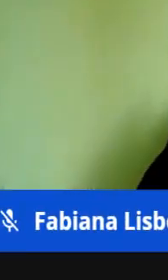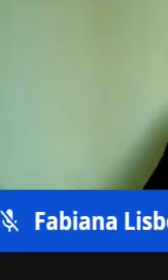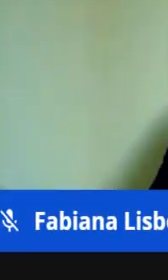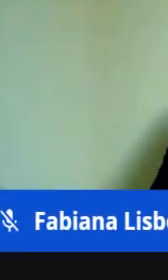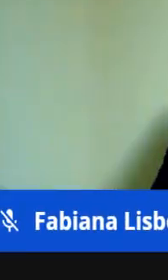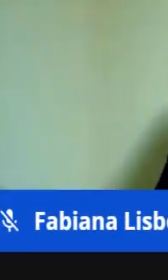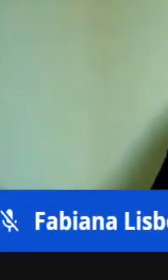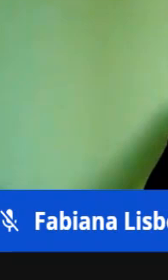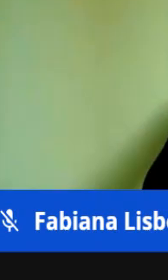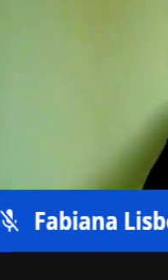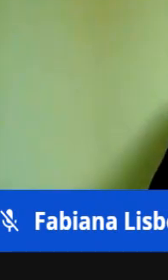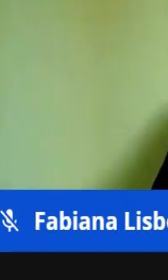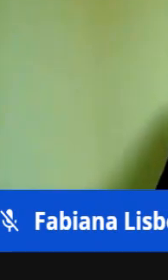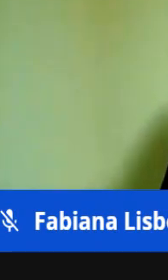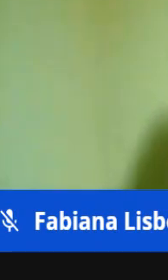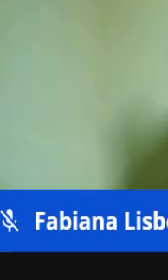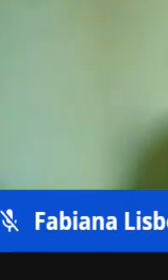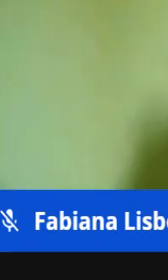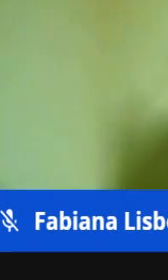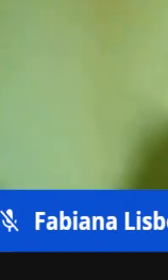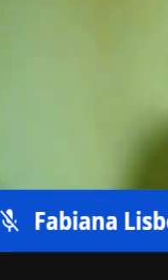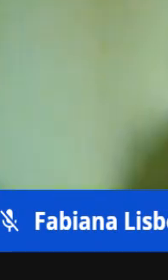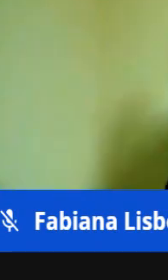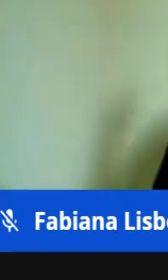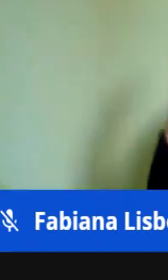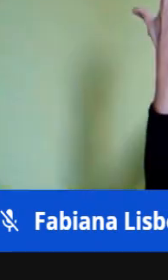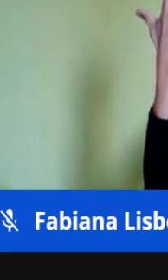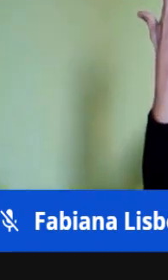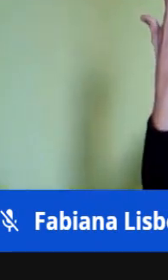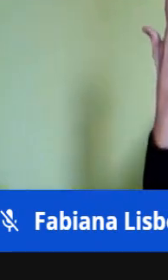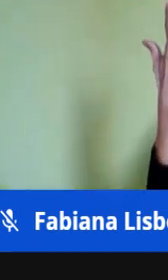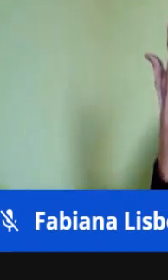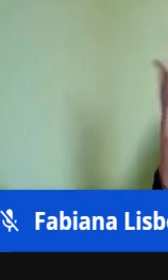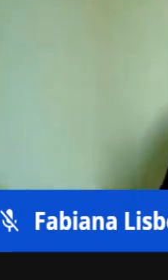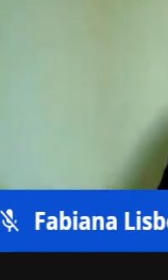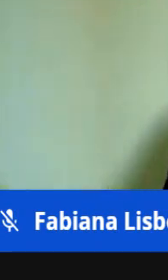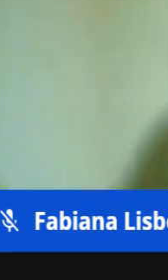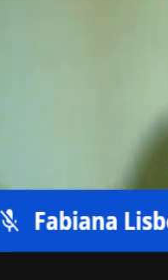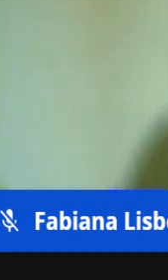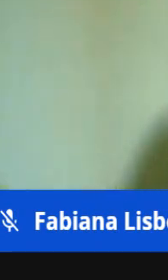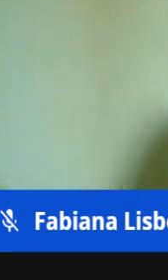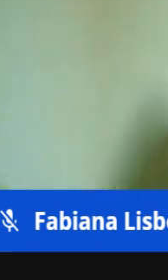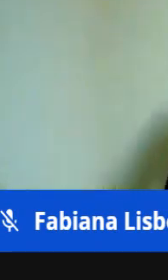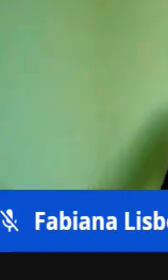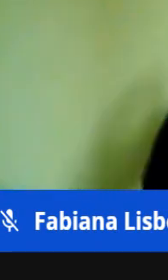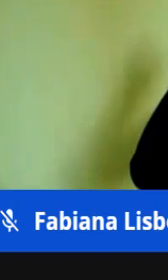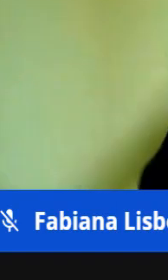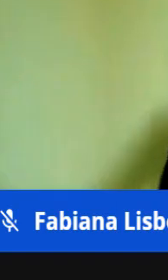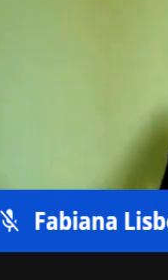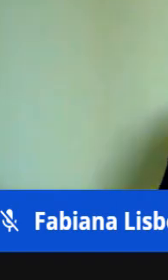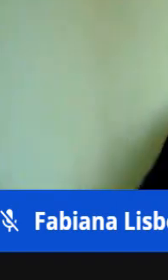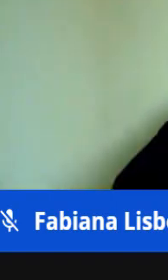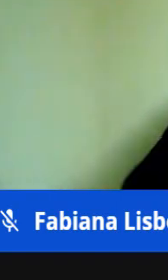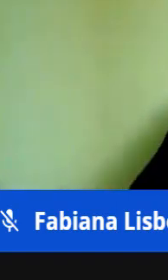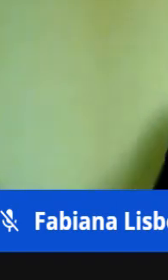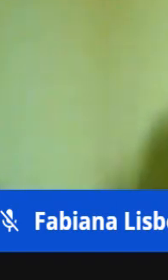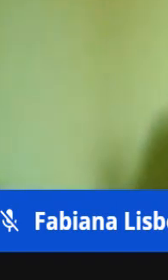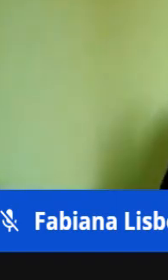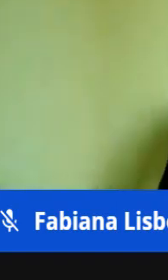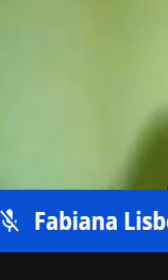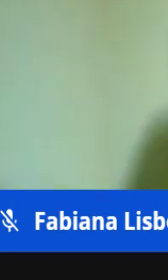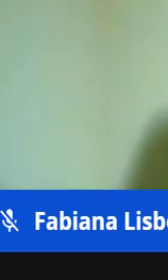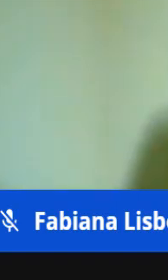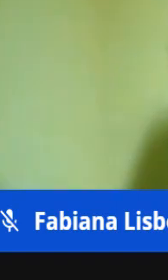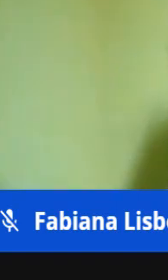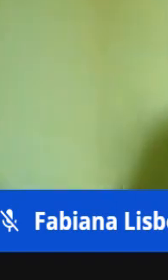destacar que quando participamos de eventos voltados à educação do campo, podemos pensar nas políticas públicas, nas